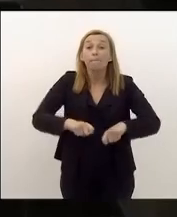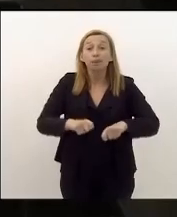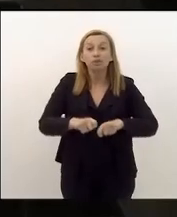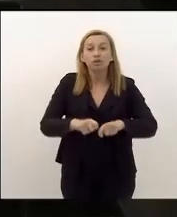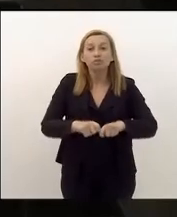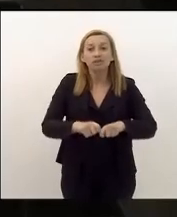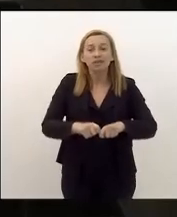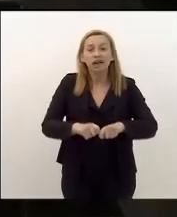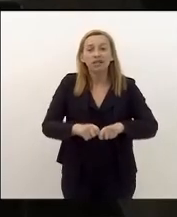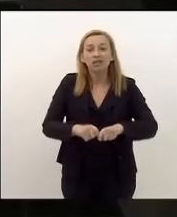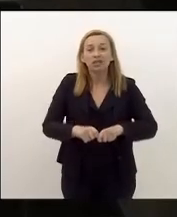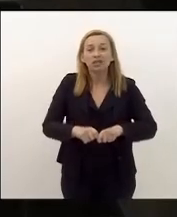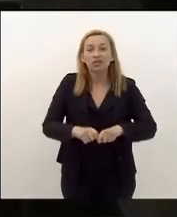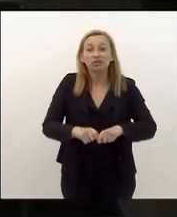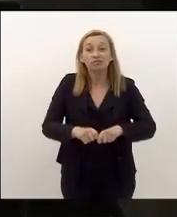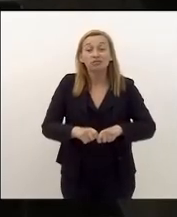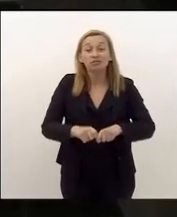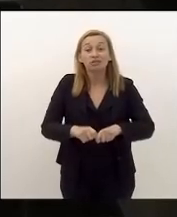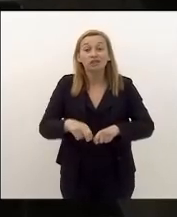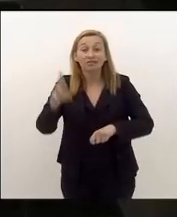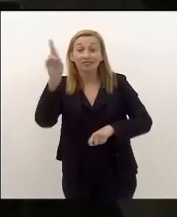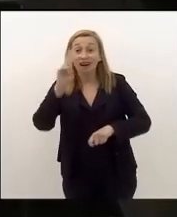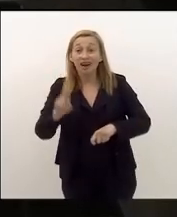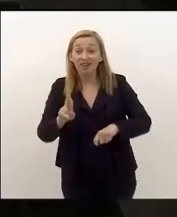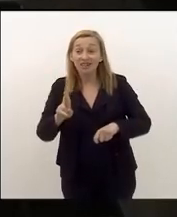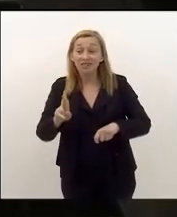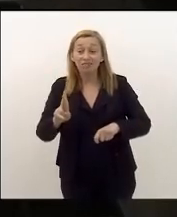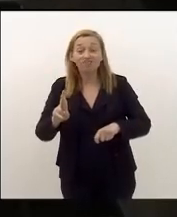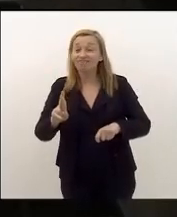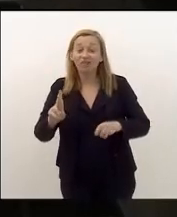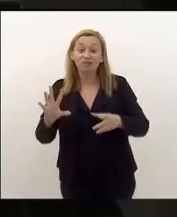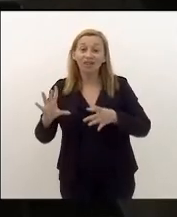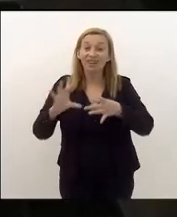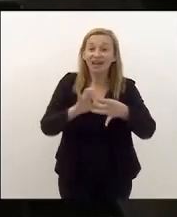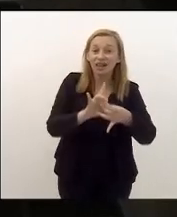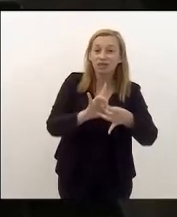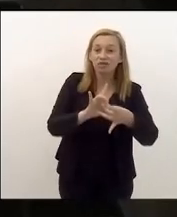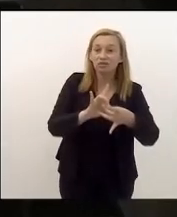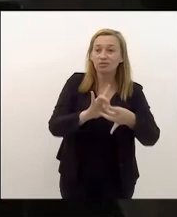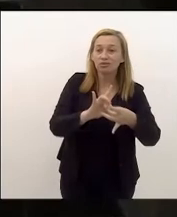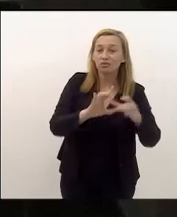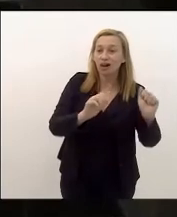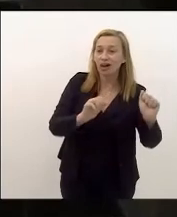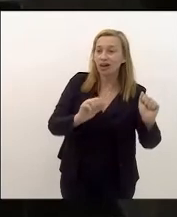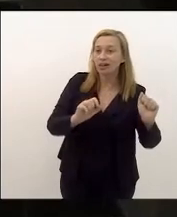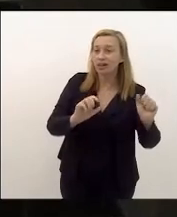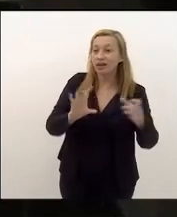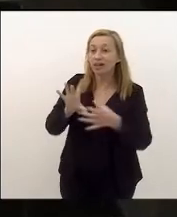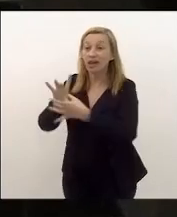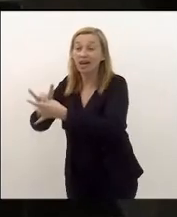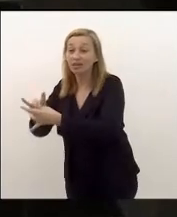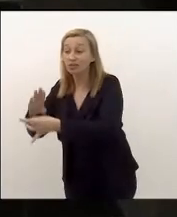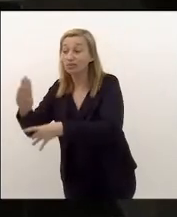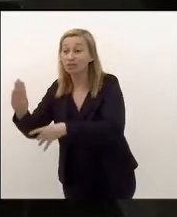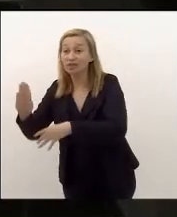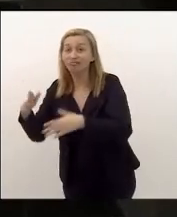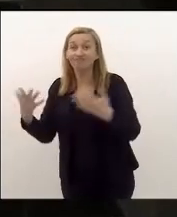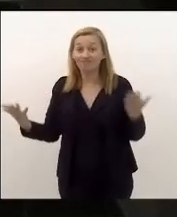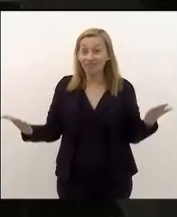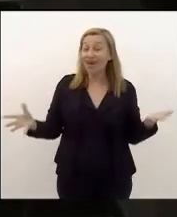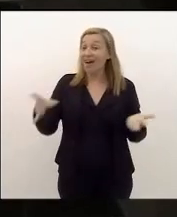possibilidade da razão não estar com um lado nem com o outro. Até porque